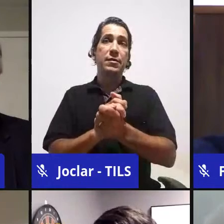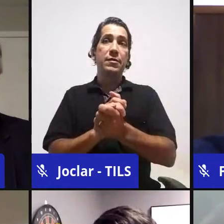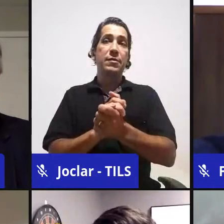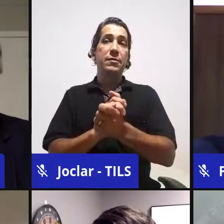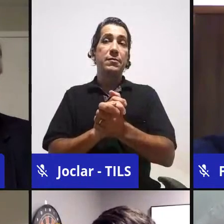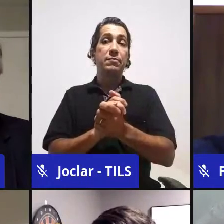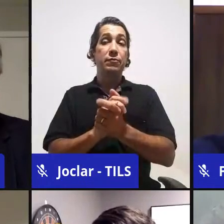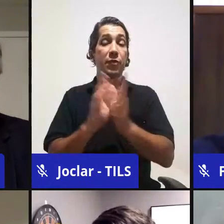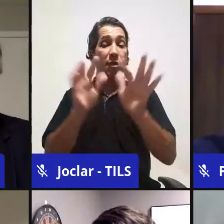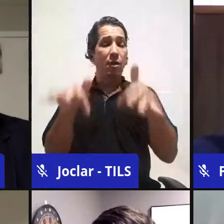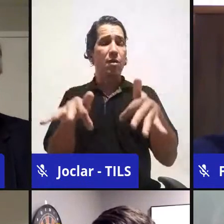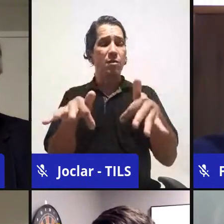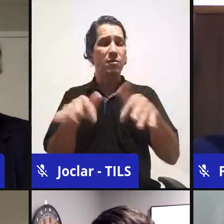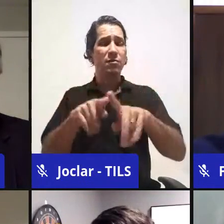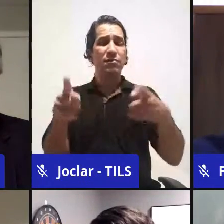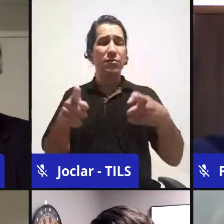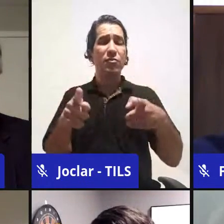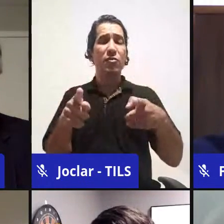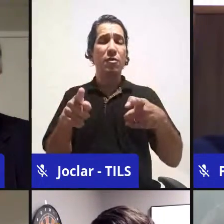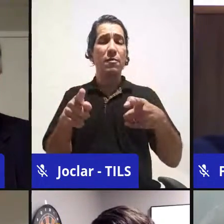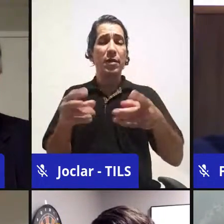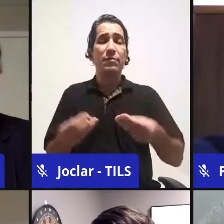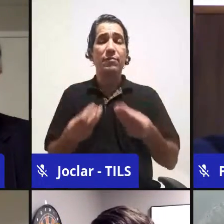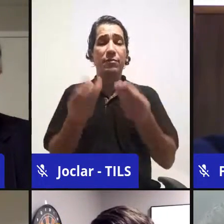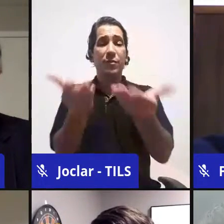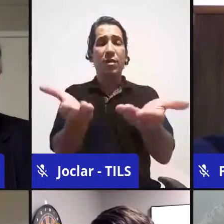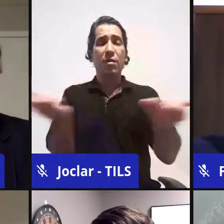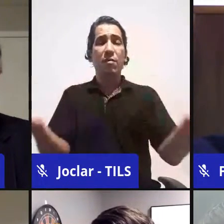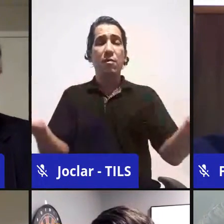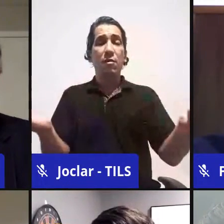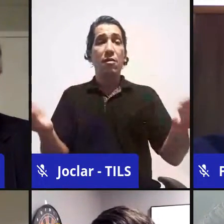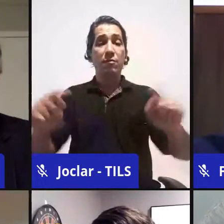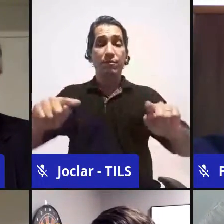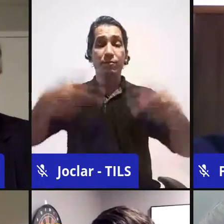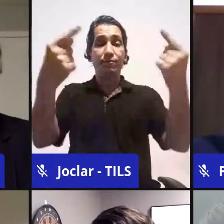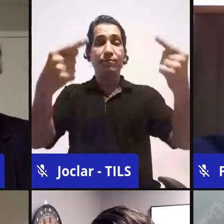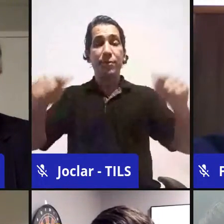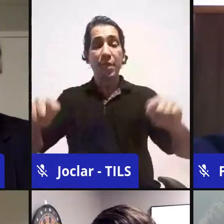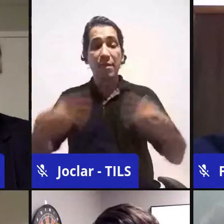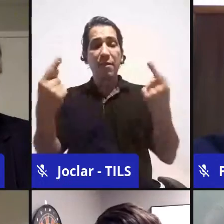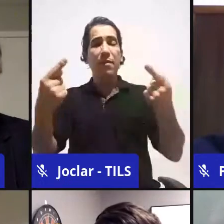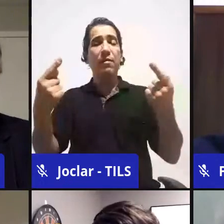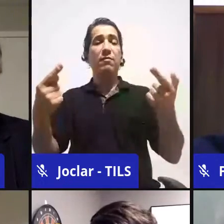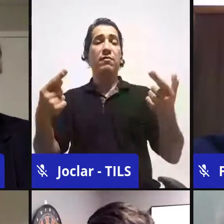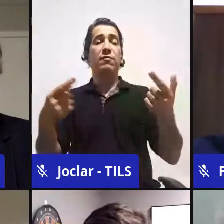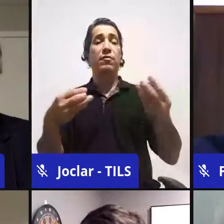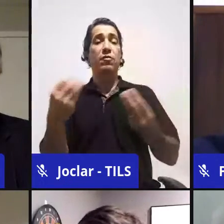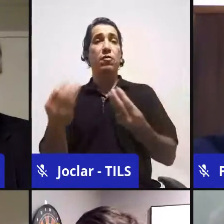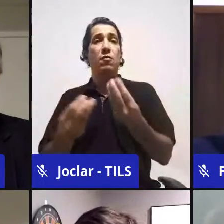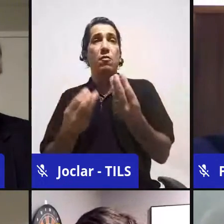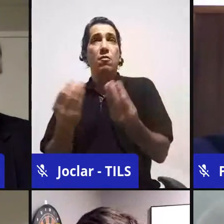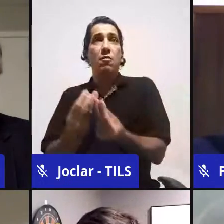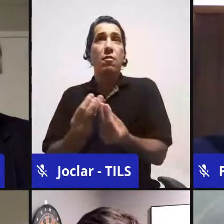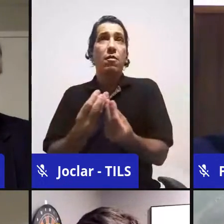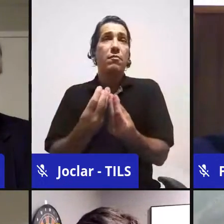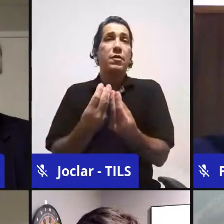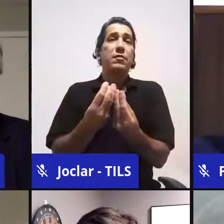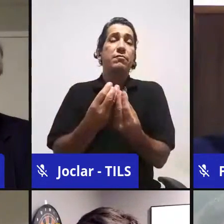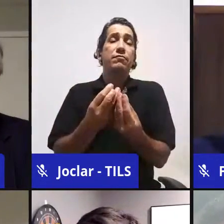gente. E esses desafios têm muita relação com esse processo de transformação que o professor